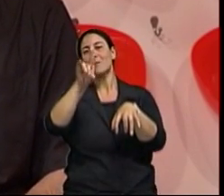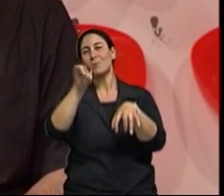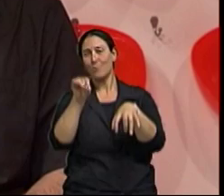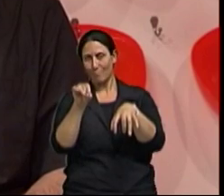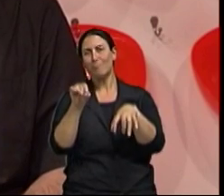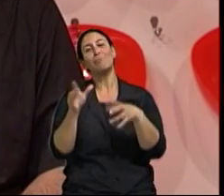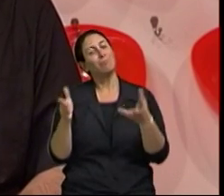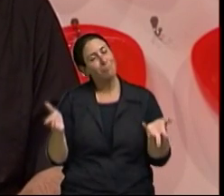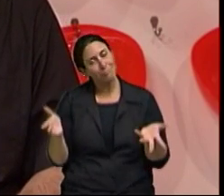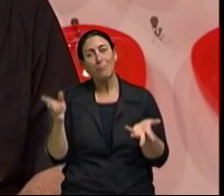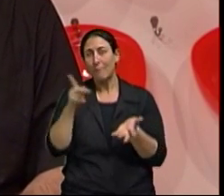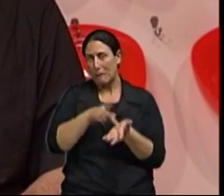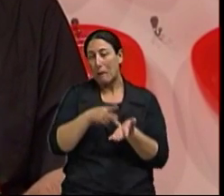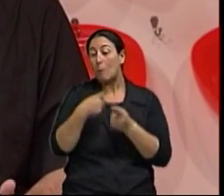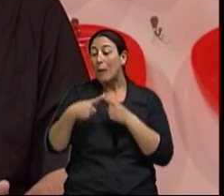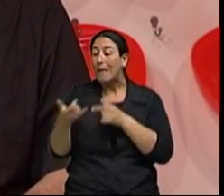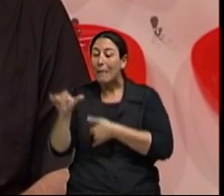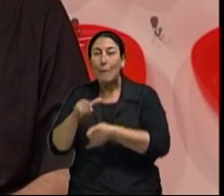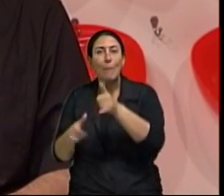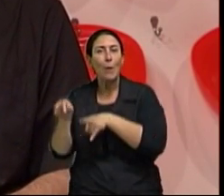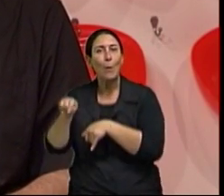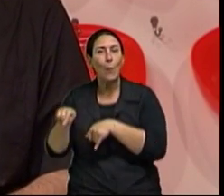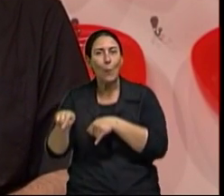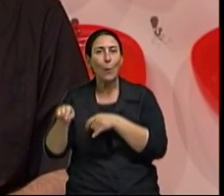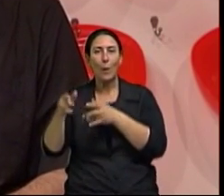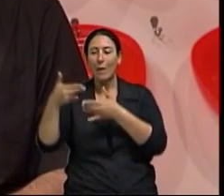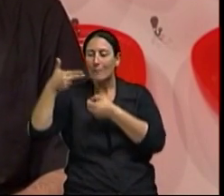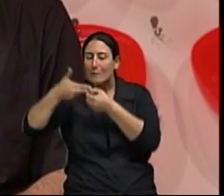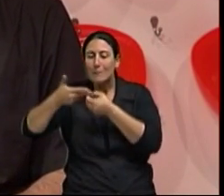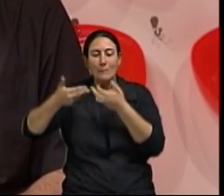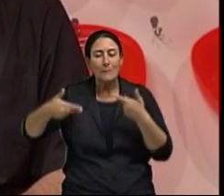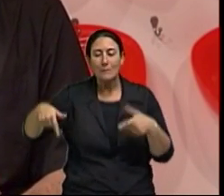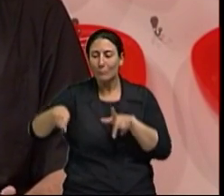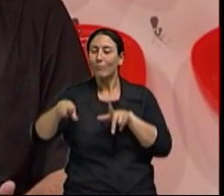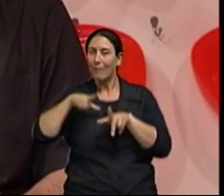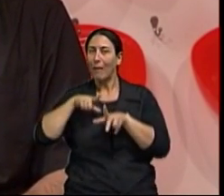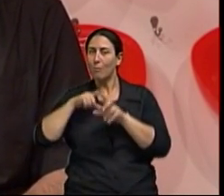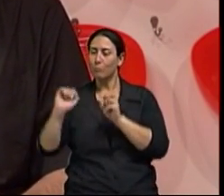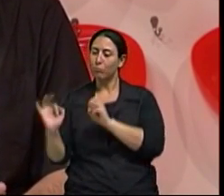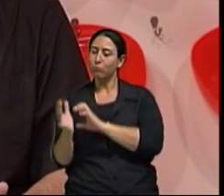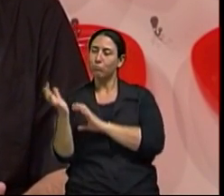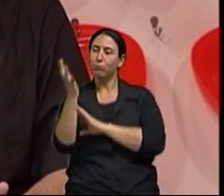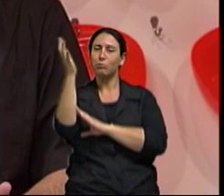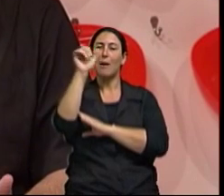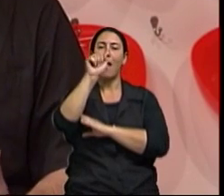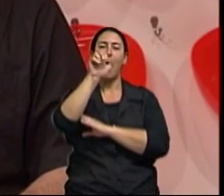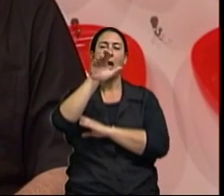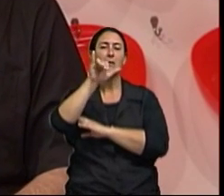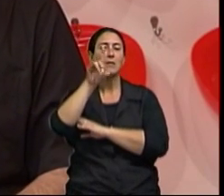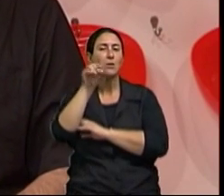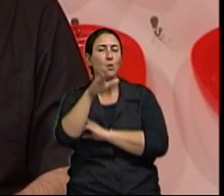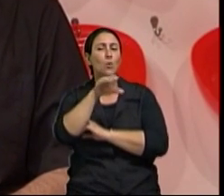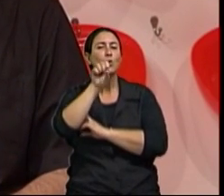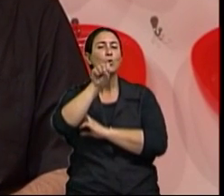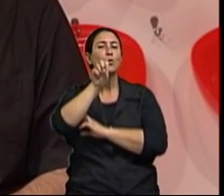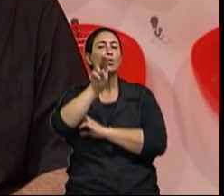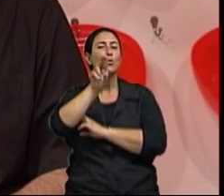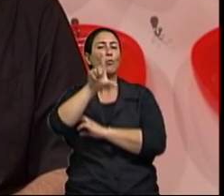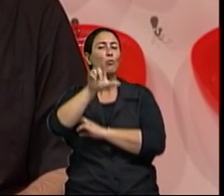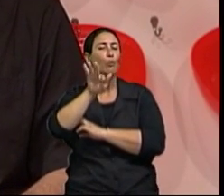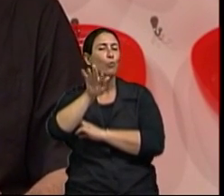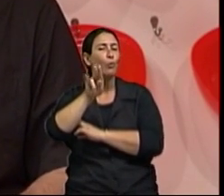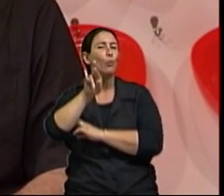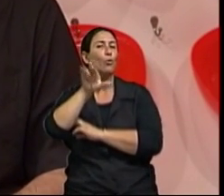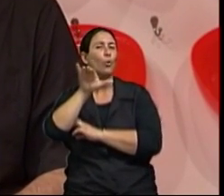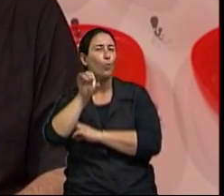reações químicas que passa a gerar aí ácido fúrico, ácido nítrico, que através da chuva